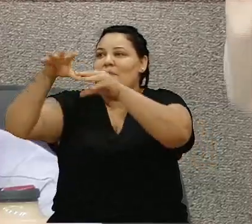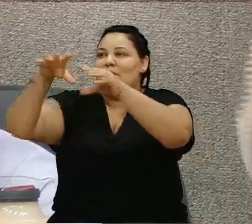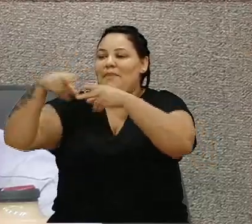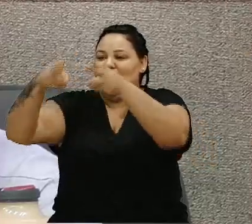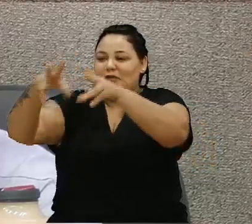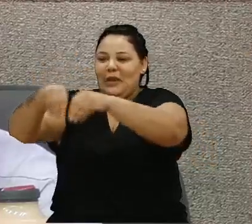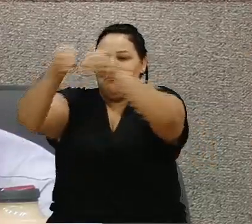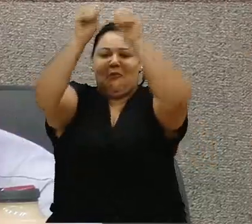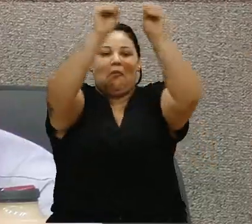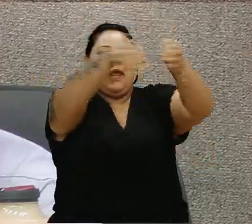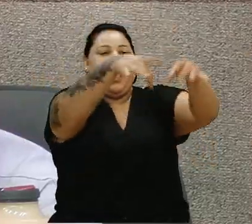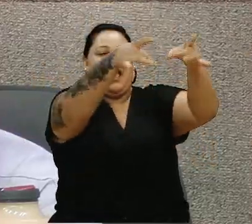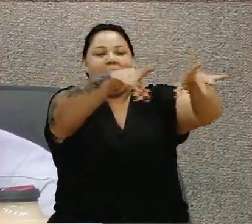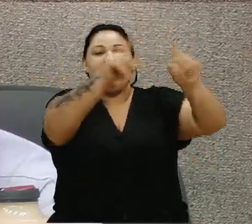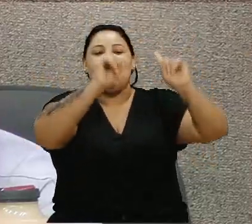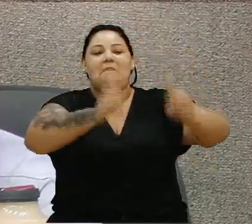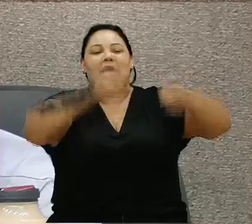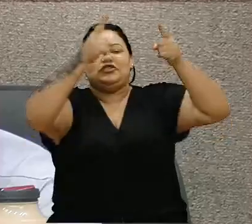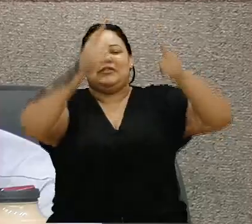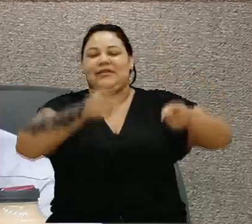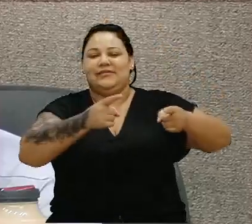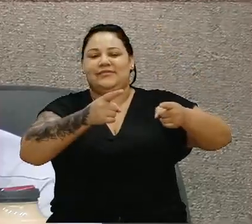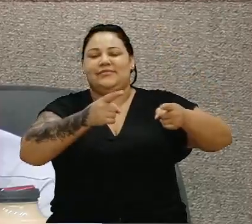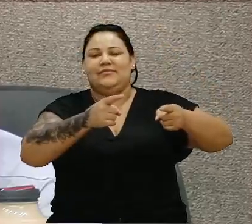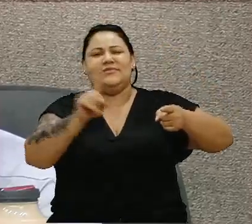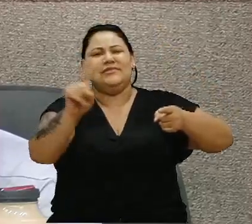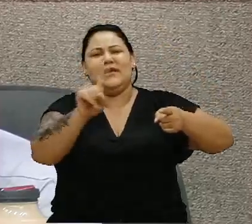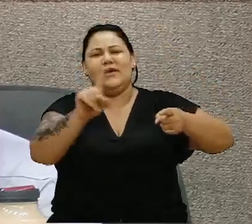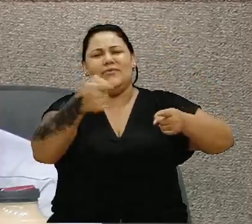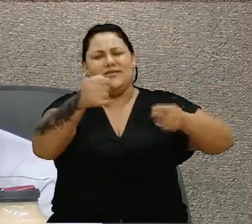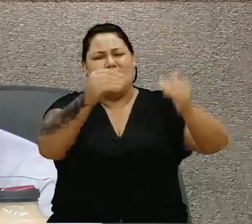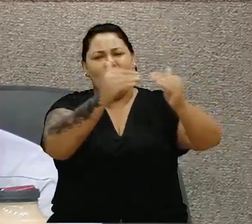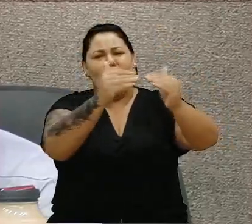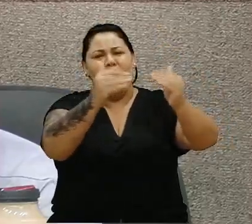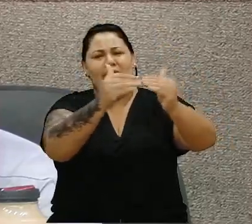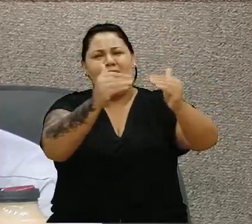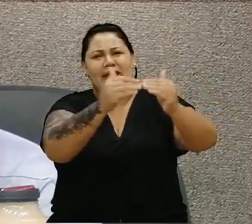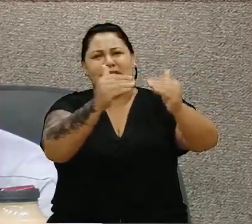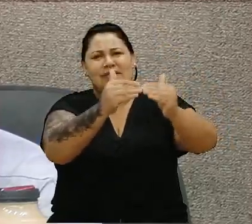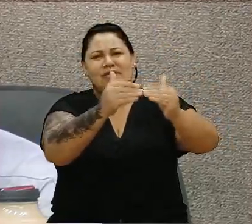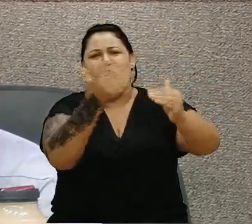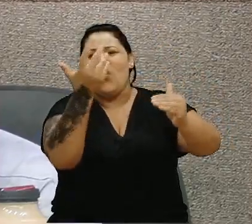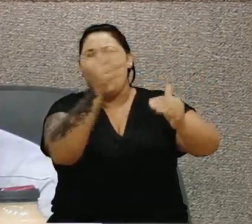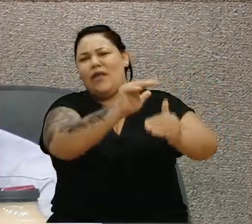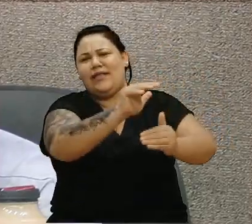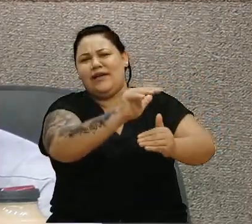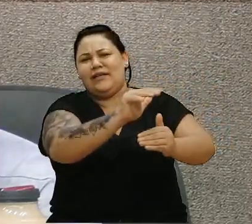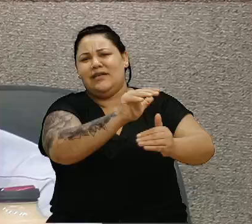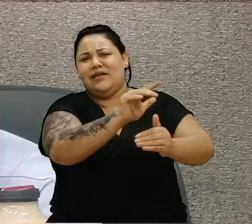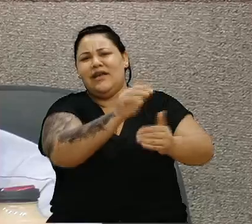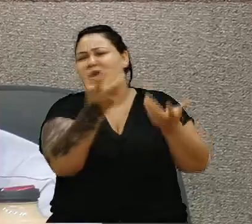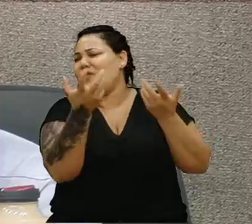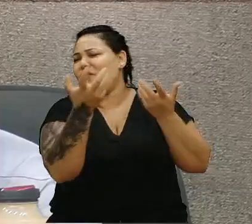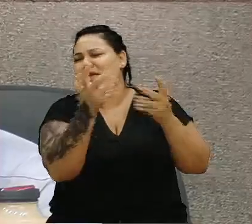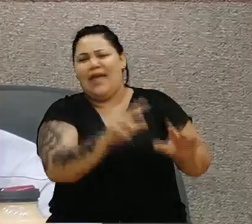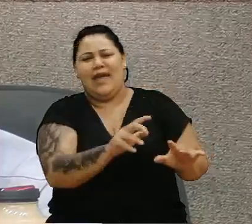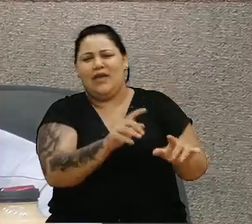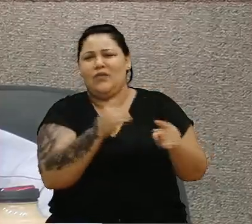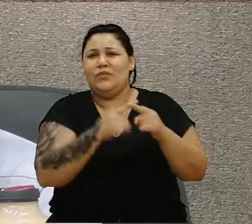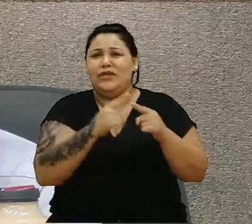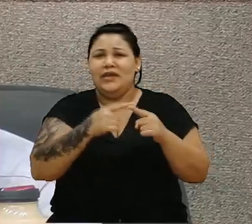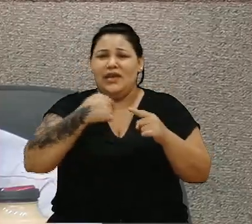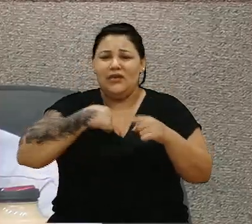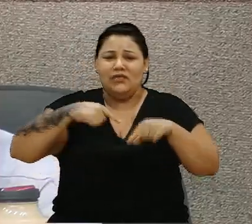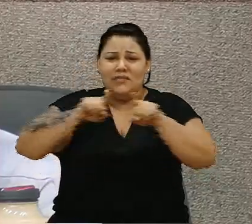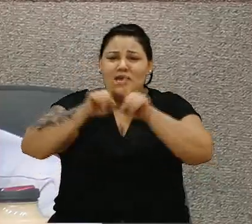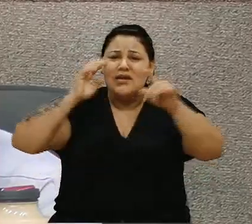sou o contrário a isso. Eu não quero que venha. Mas não venha com meias, porque eu também sonho grande para